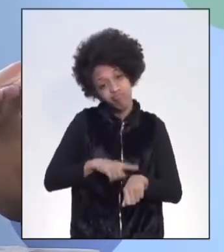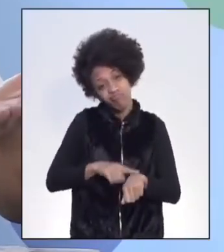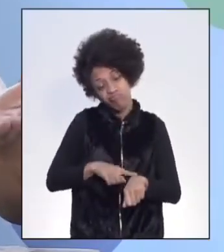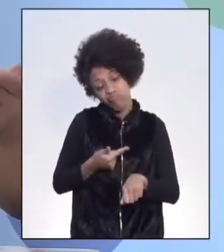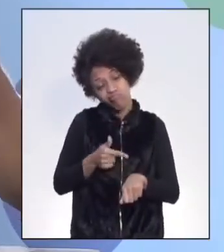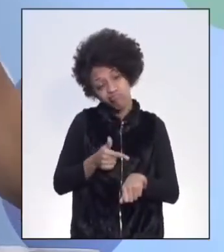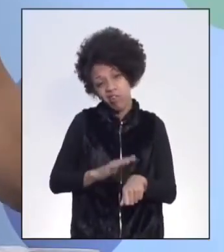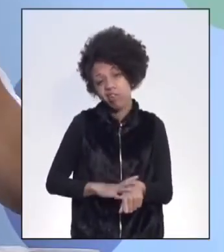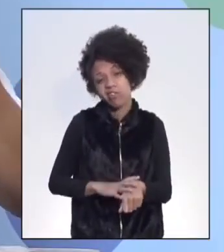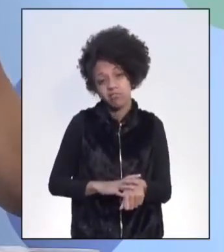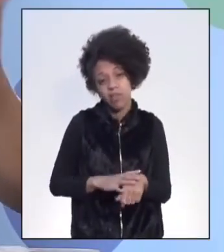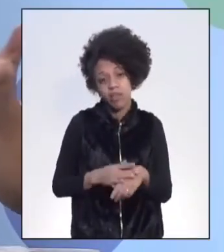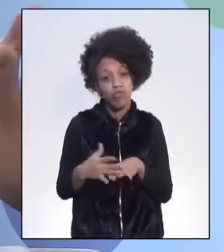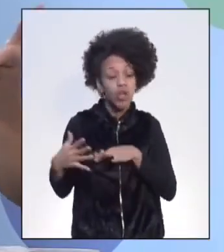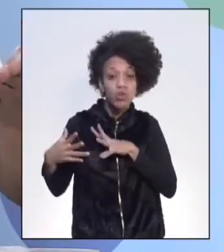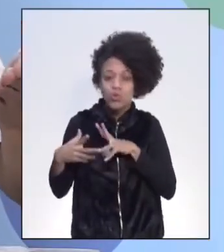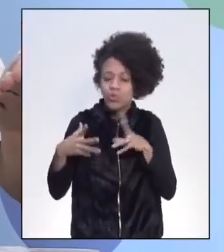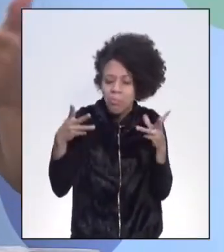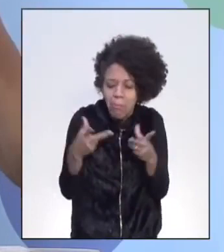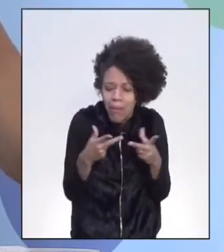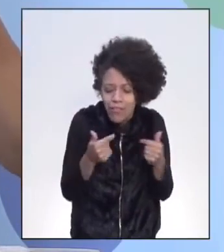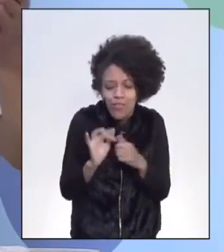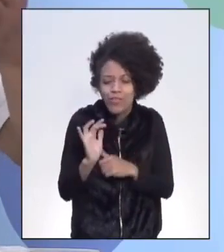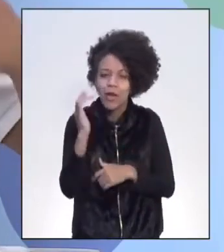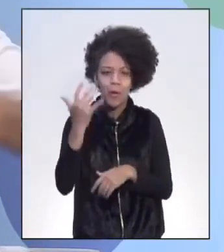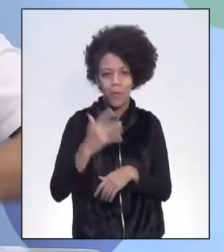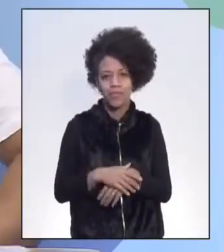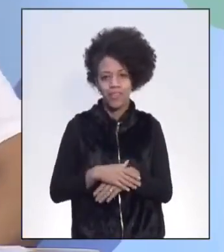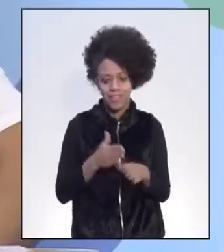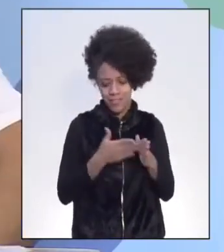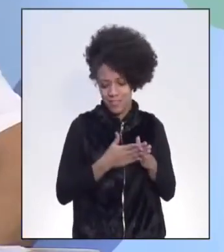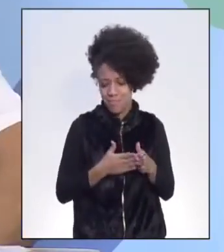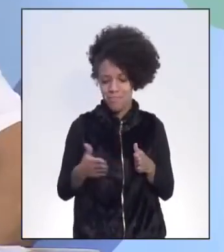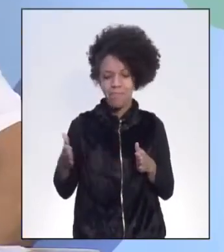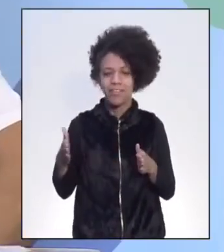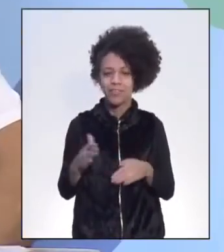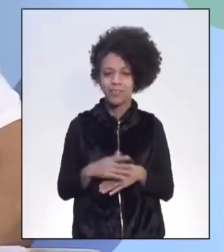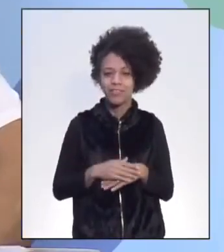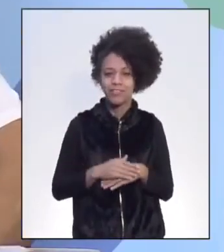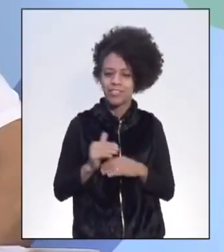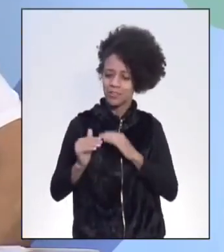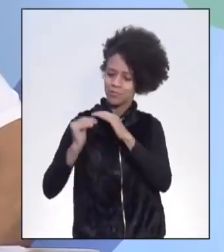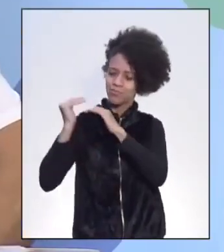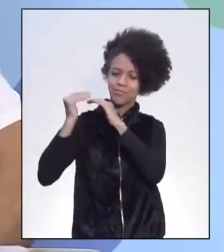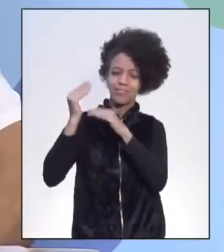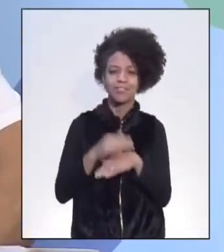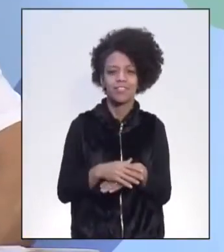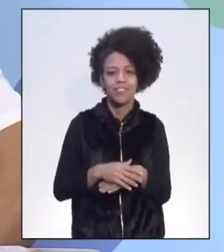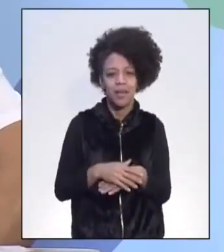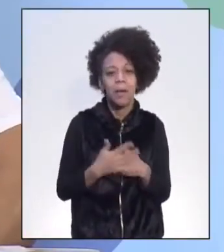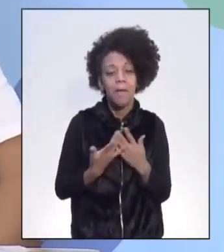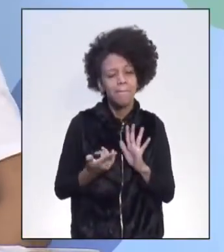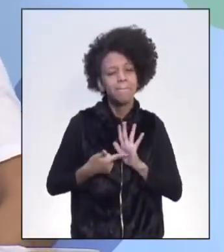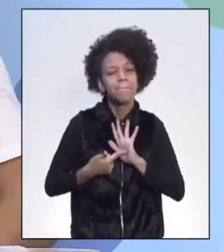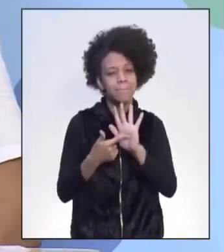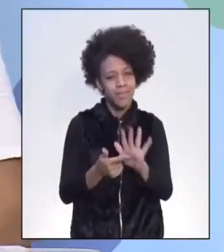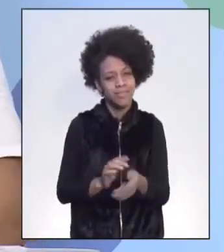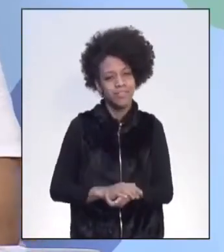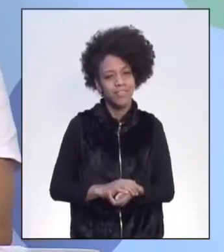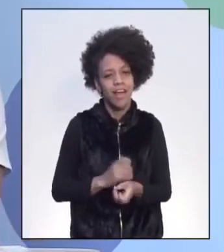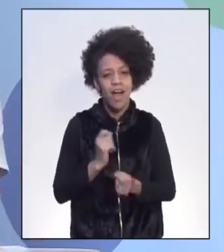falar tudo de maravilhoso que acontece nesse período aí de amadurecimento. Mas a gente vai trazer aqui